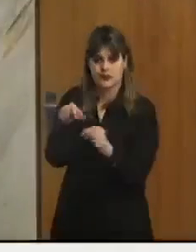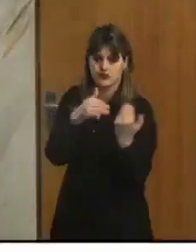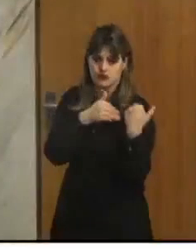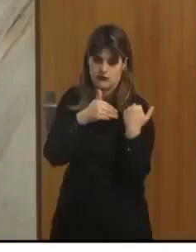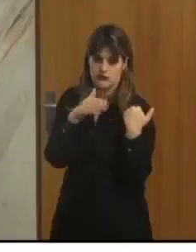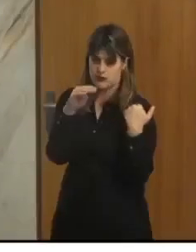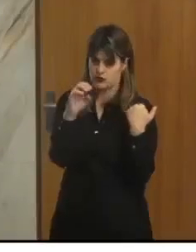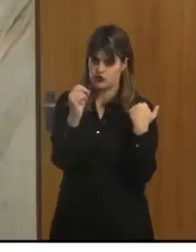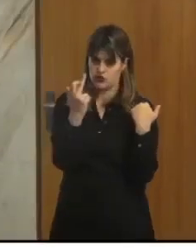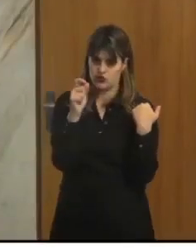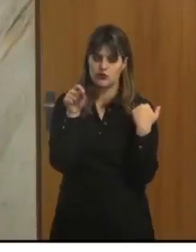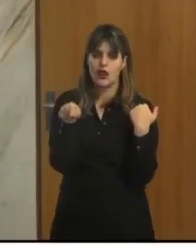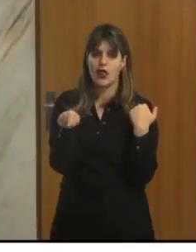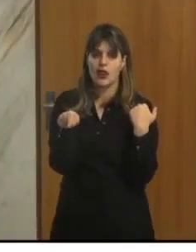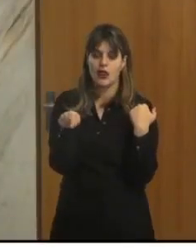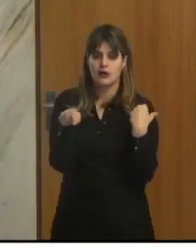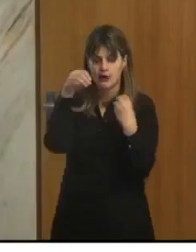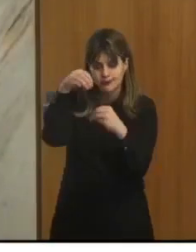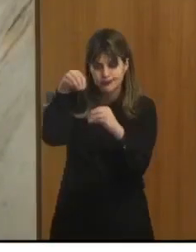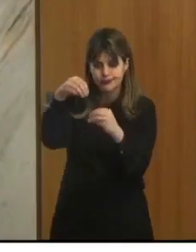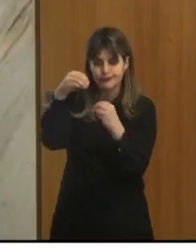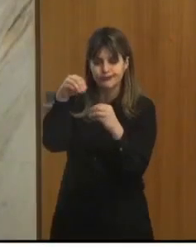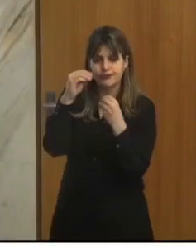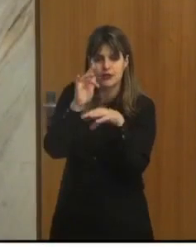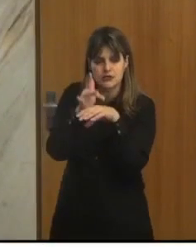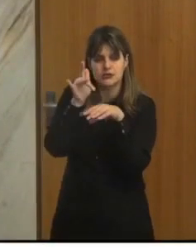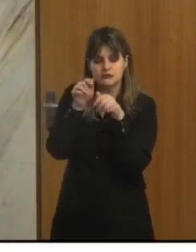e que vai, no fundo, engrossar